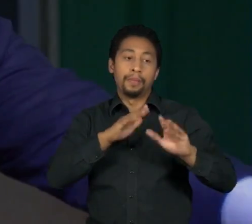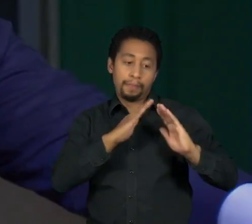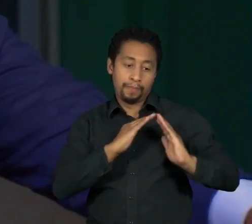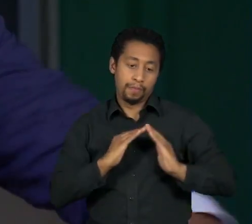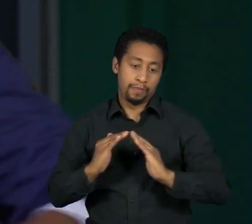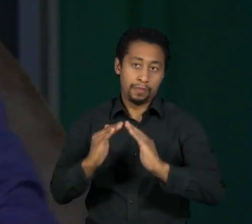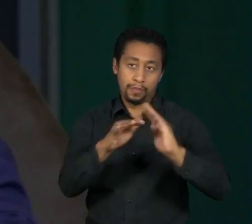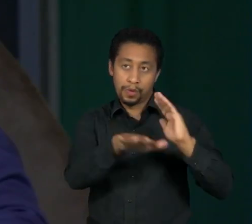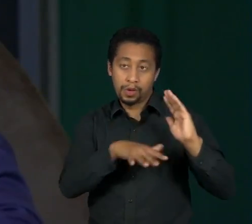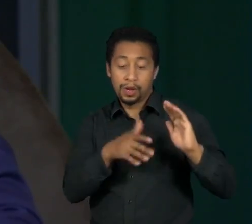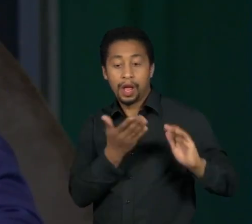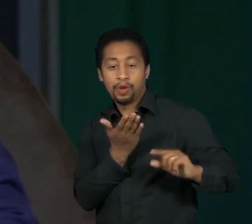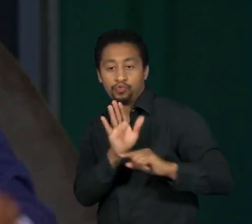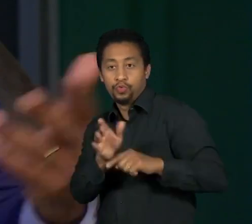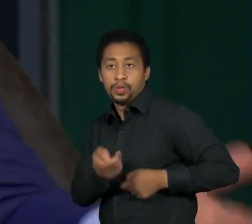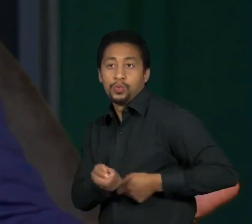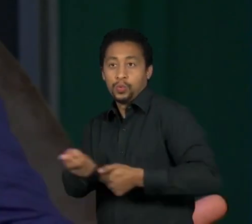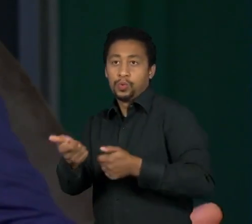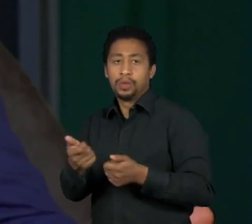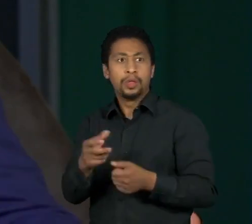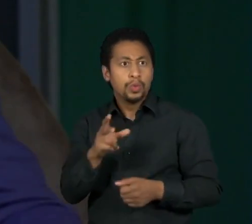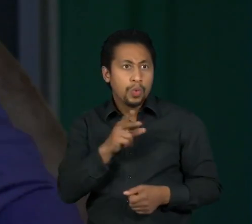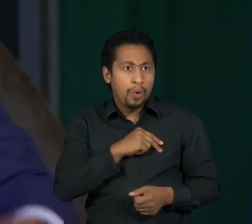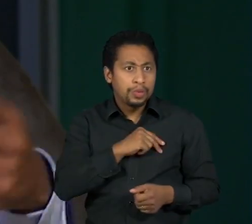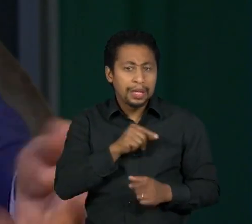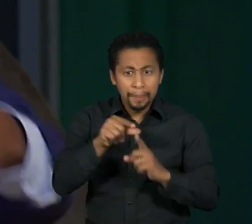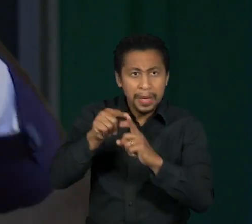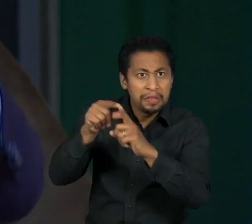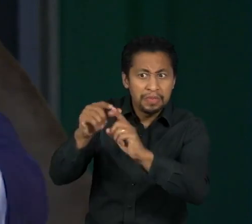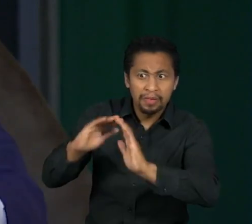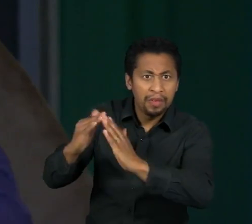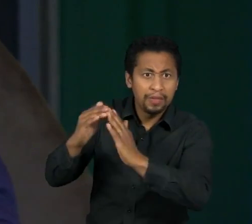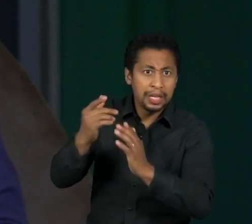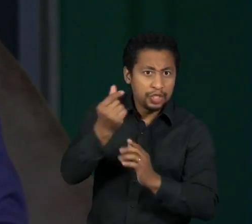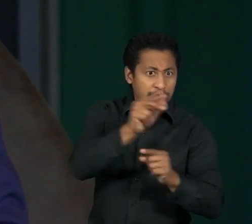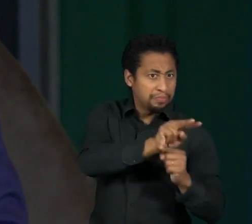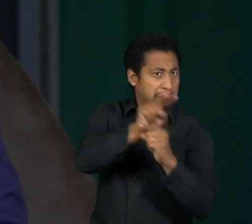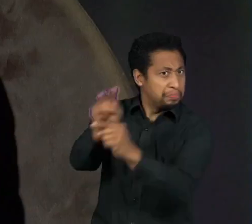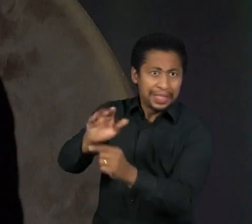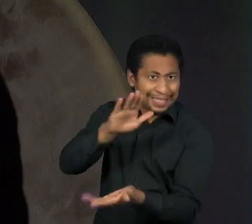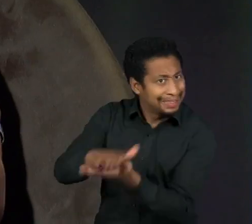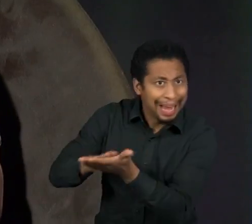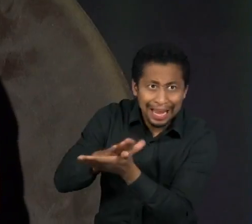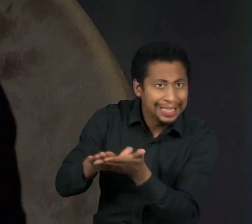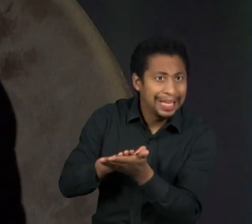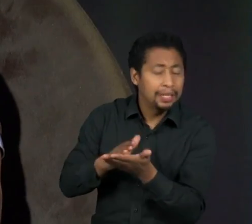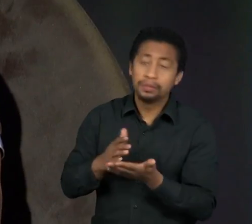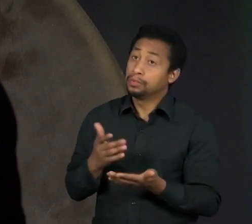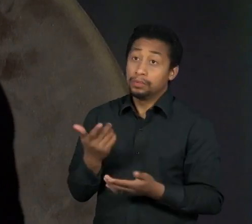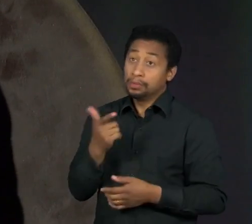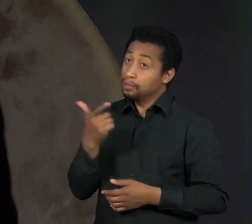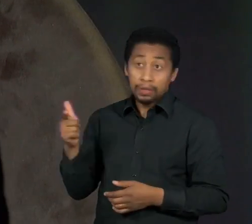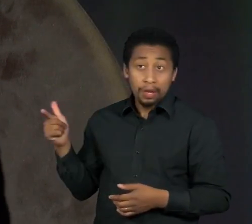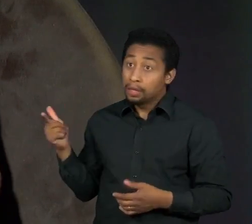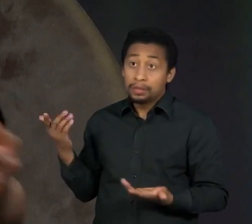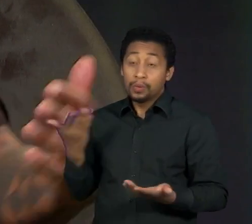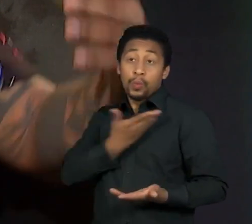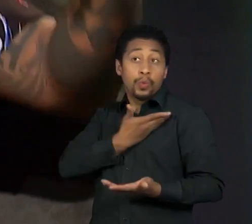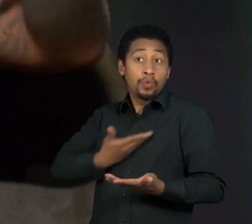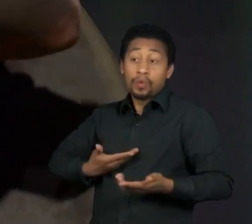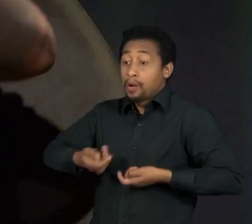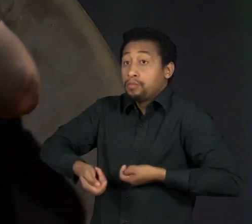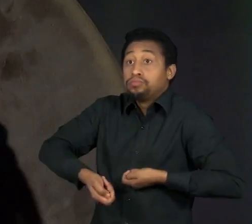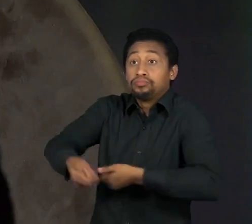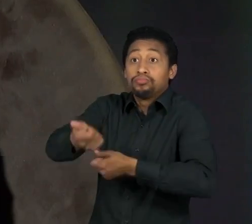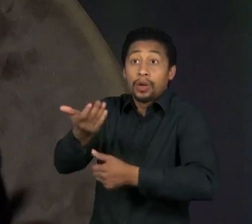moradores. Lá na ponta não chega nem o Exata- recurso do exatamente governo e nem isso. o recurso Então você institucional. você não tem estrutura financiada pelo governo e